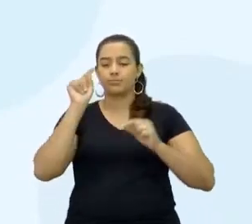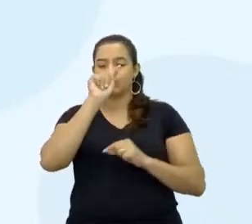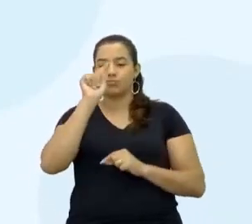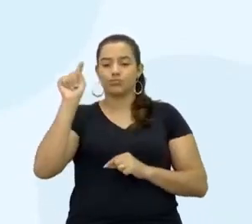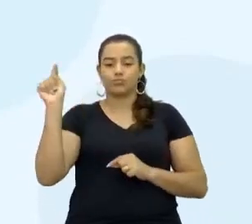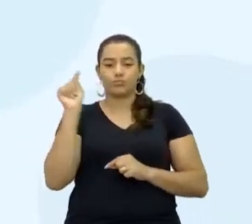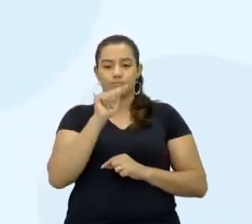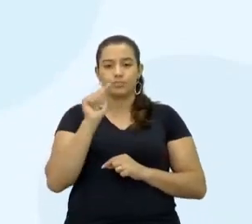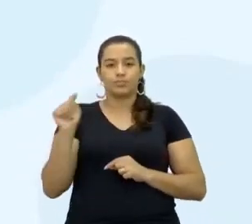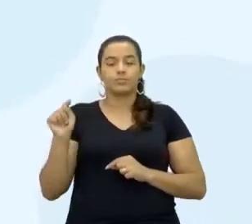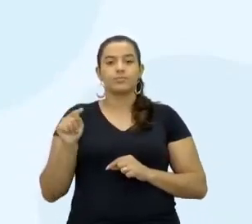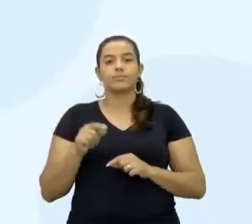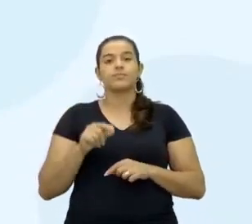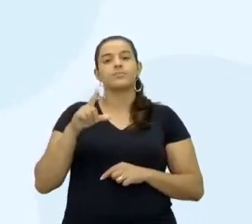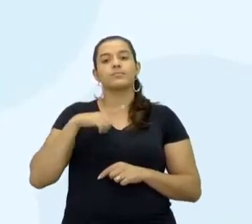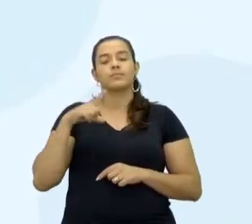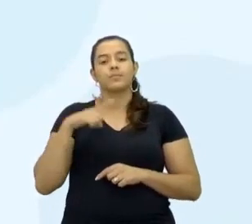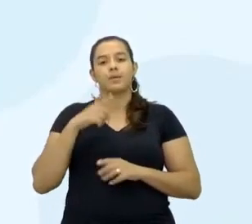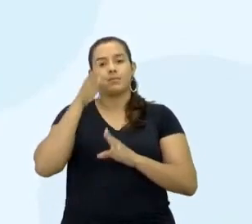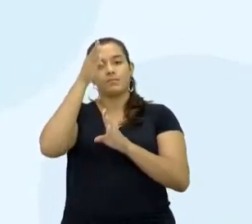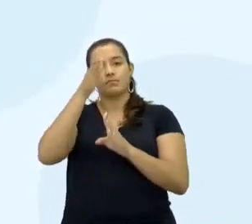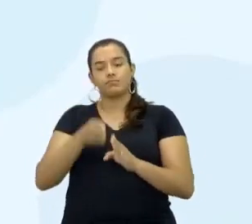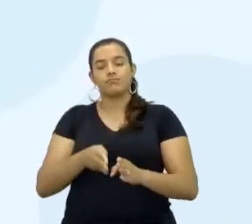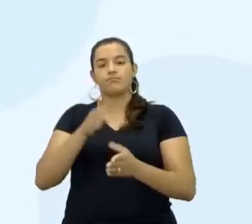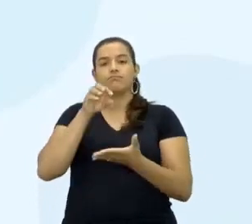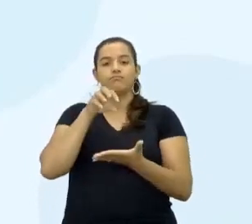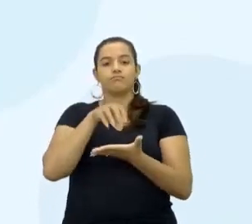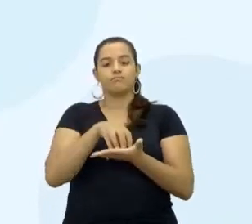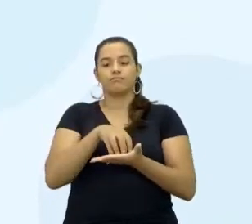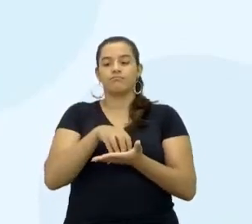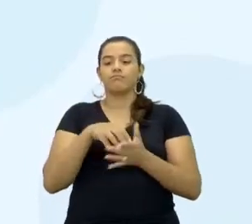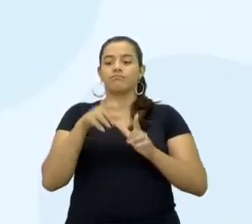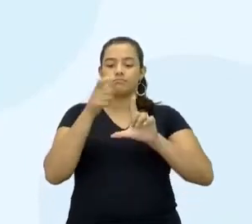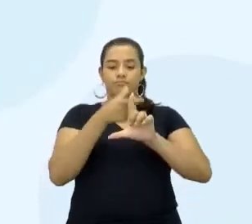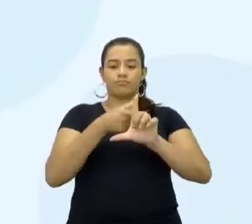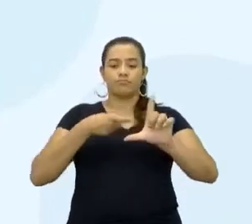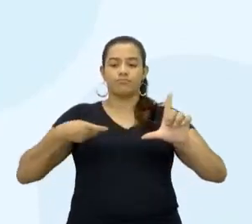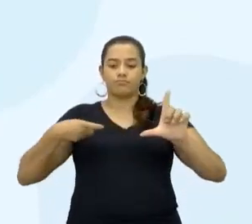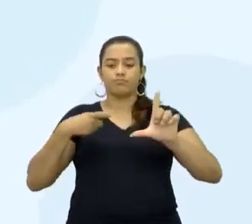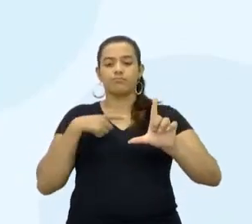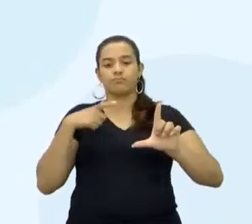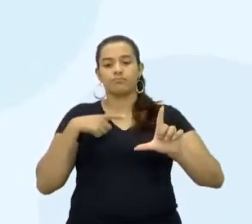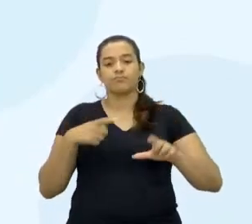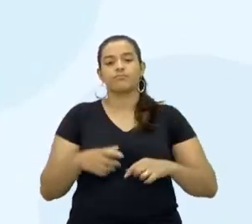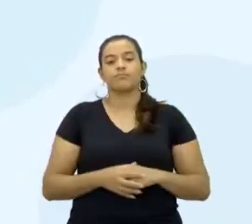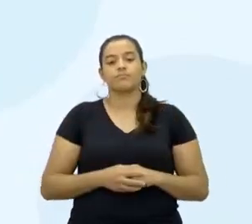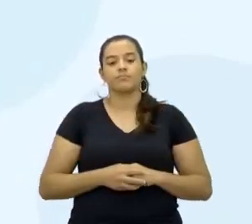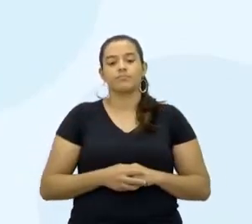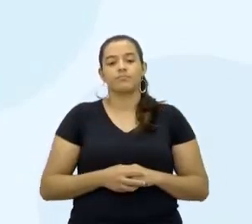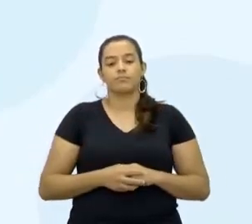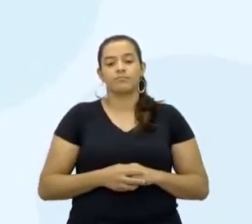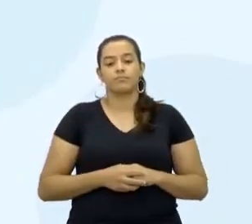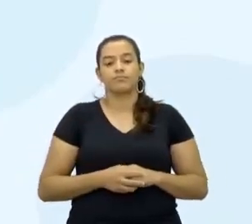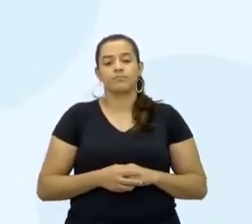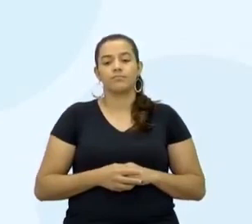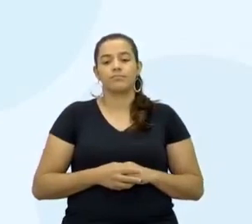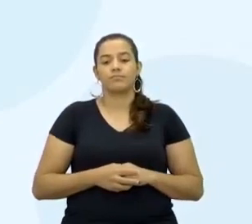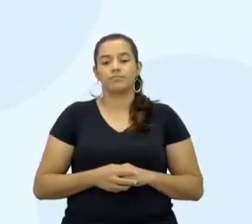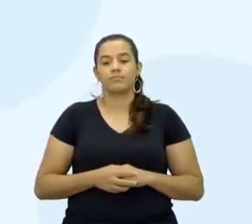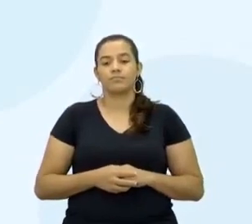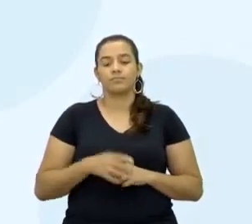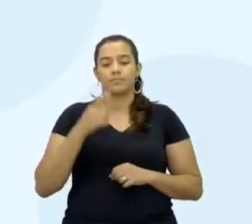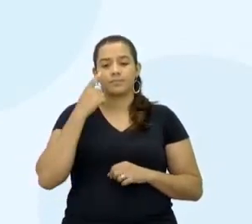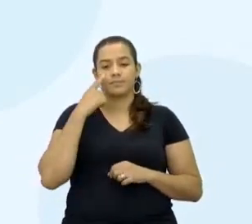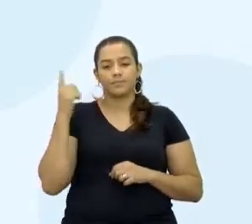marcando o eixo aí. No caso, vocês vão pôr um eixo, né, que é vai ser o espaço, veja, ó, espaço em função do